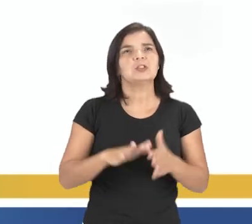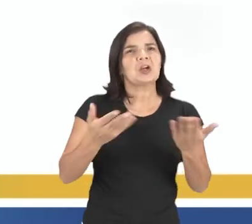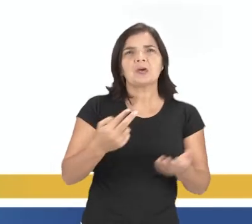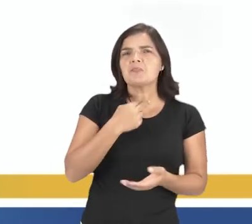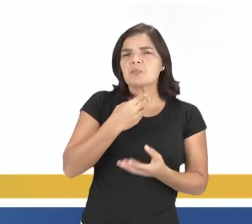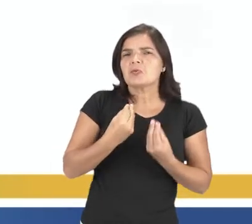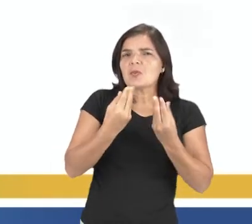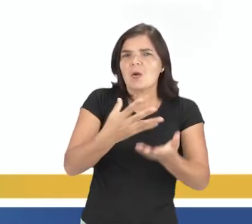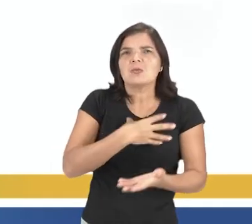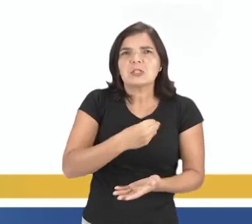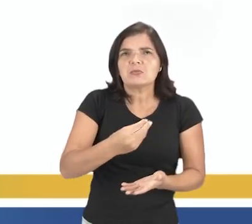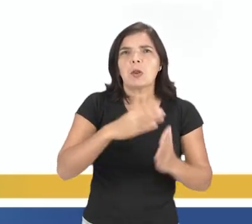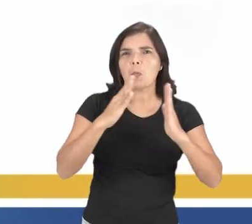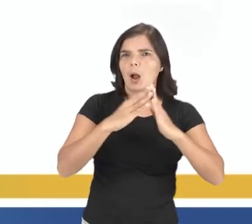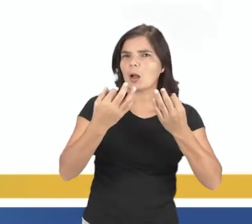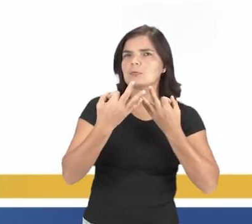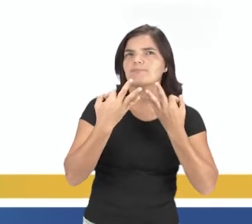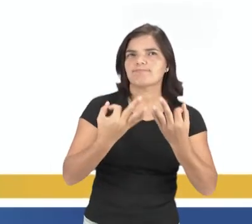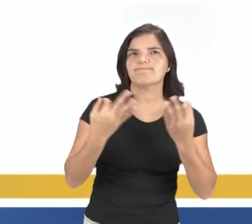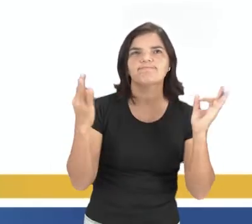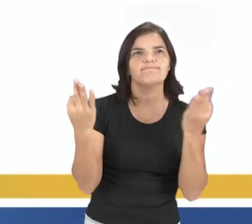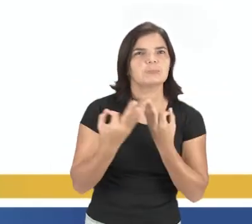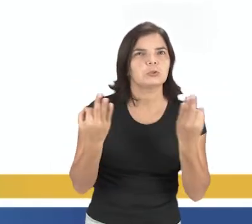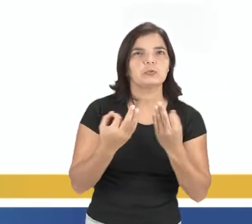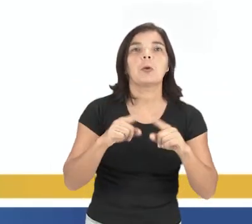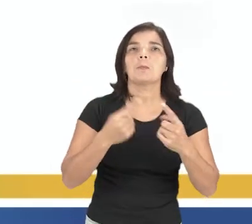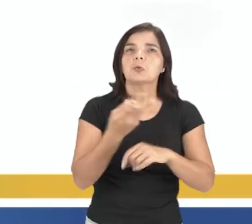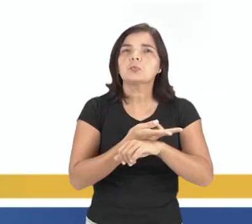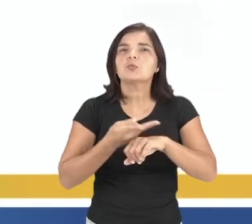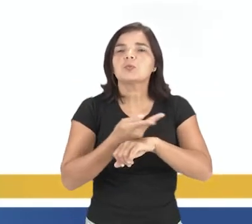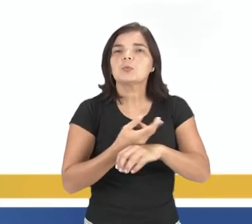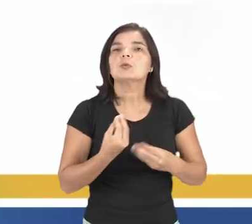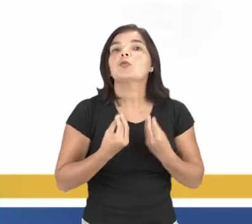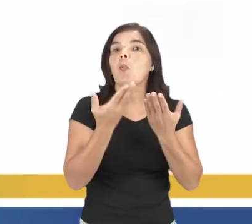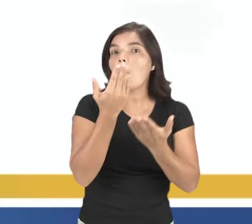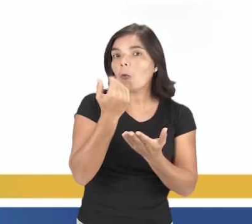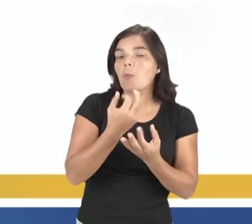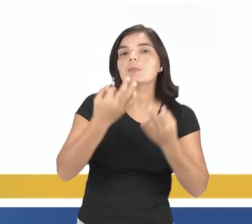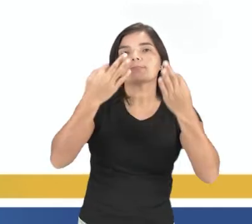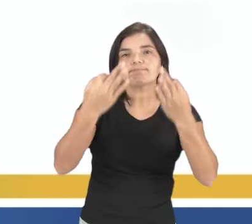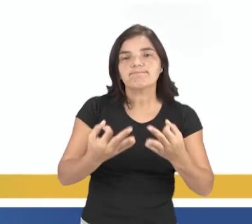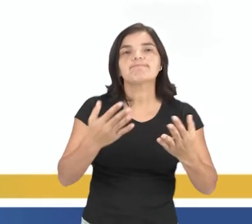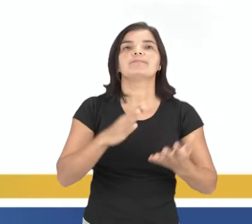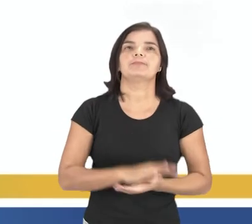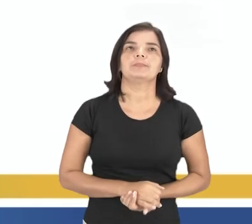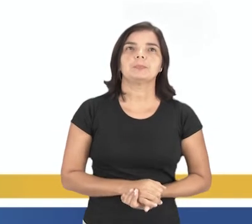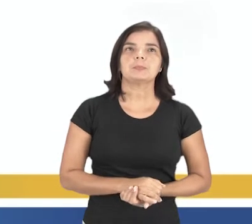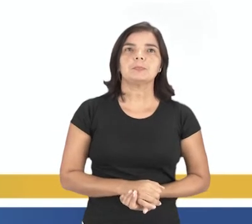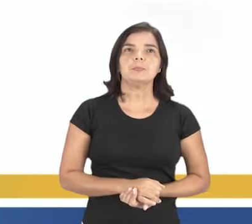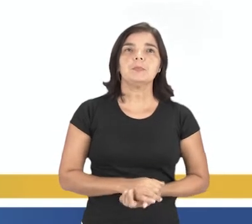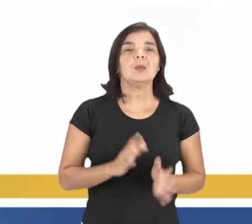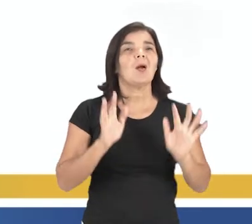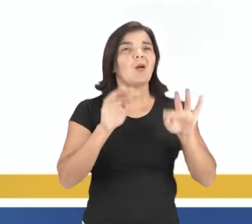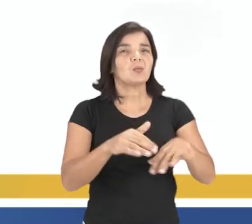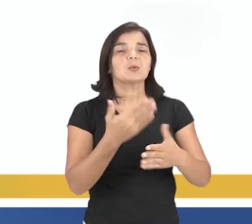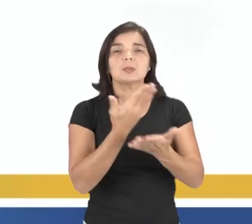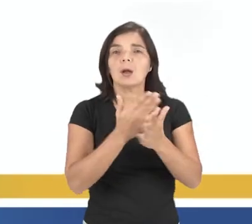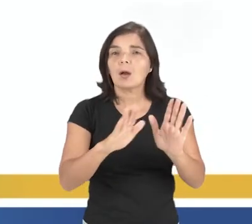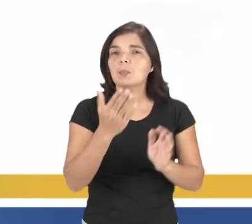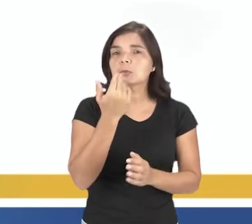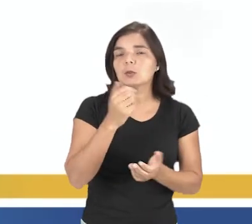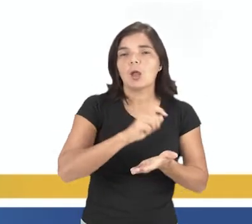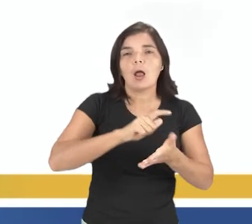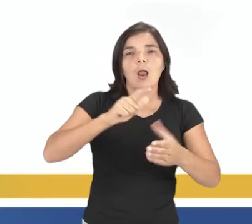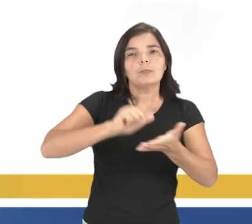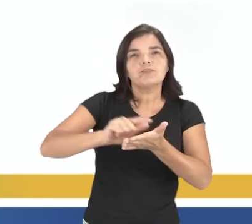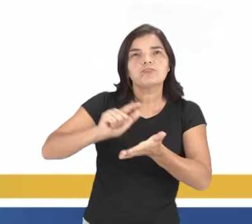não posso dar aos meus filhos uma casa decente para residir, procuro dar-lhe uma refeição condigna. Terminar a refeição,